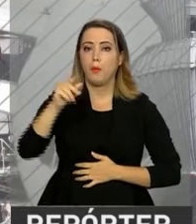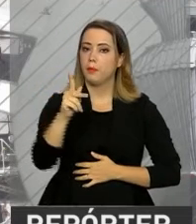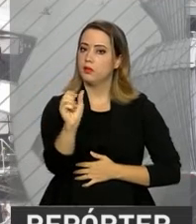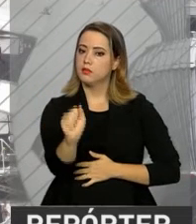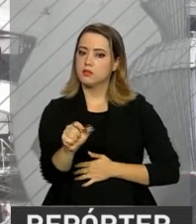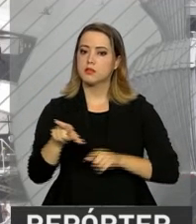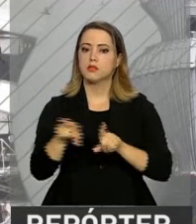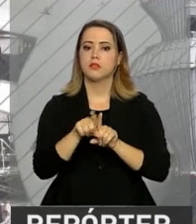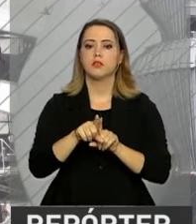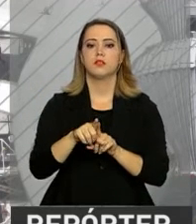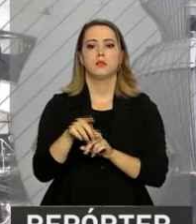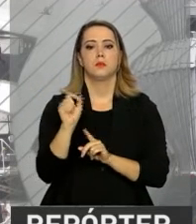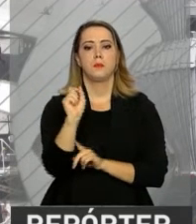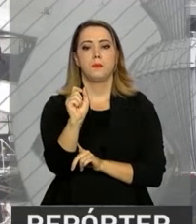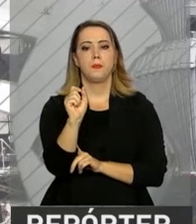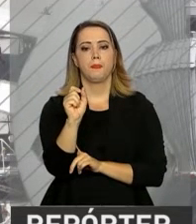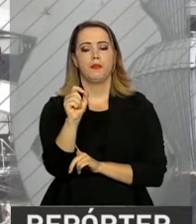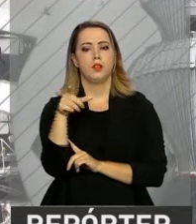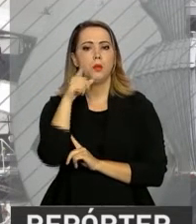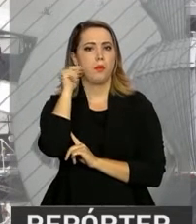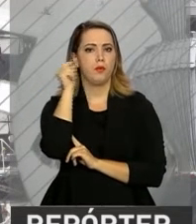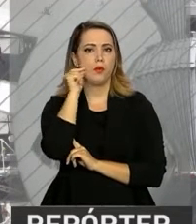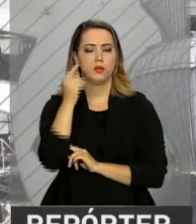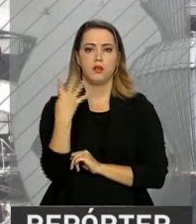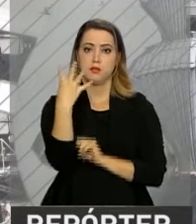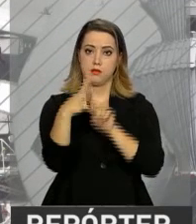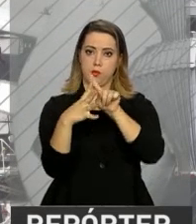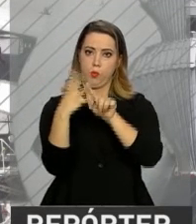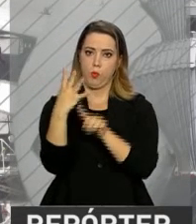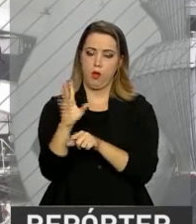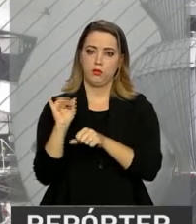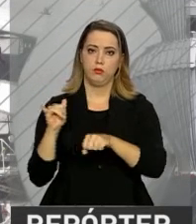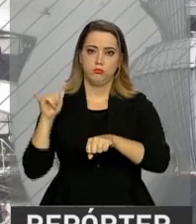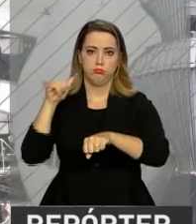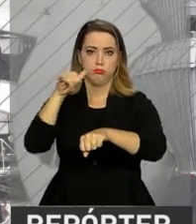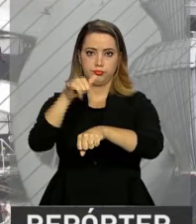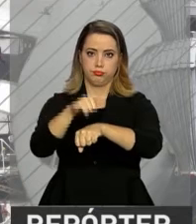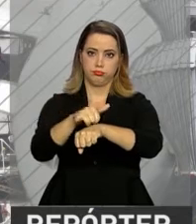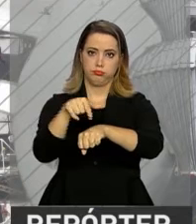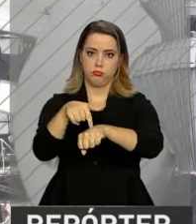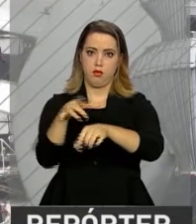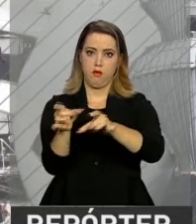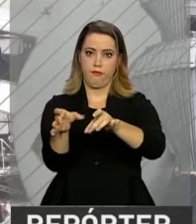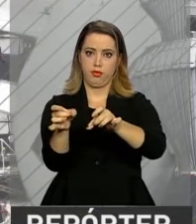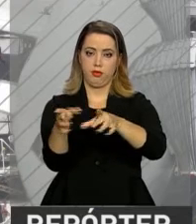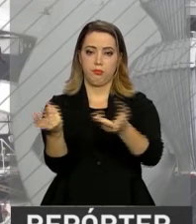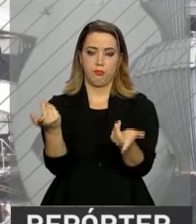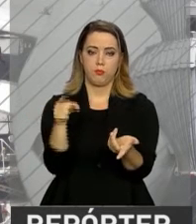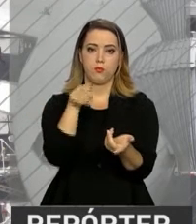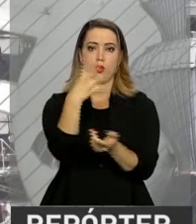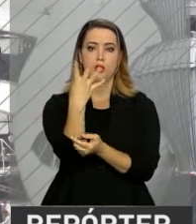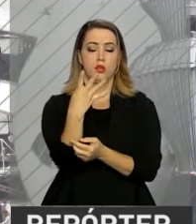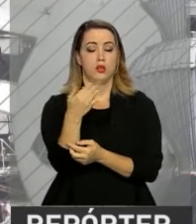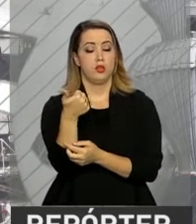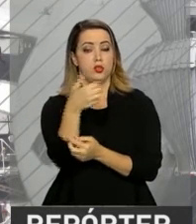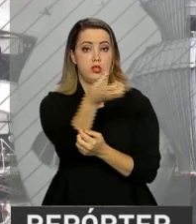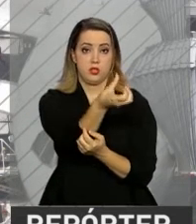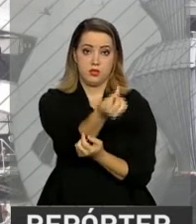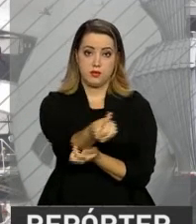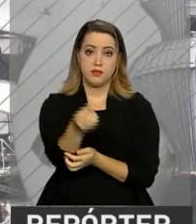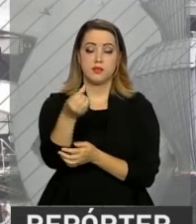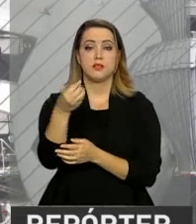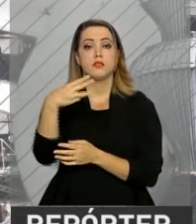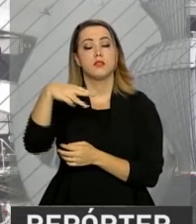concedidos à iniciativa privada. O leilão dos 4 terminais está marcado para o dia 16 de março. Por ano, transitam